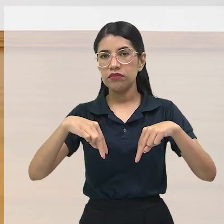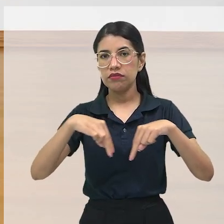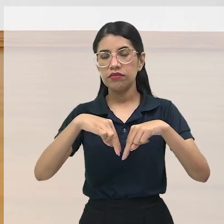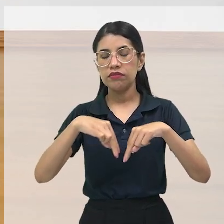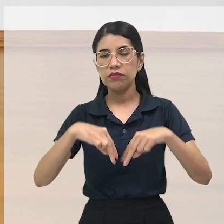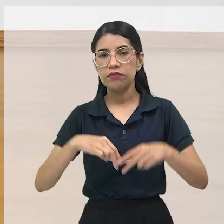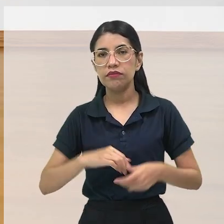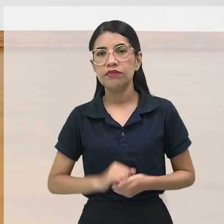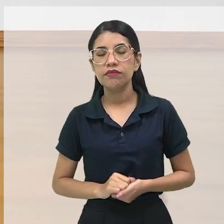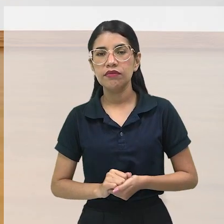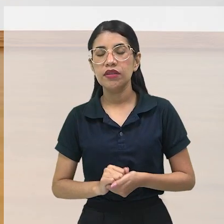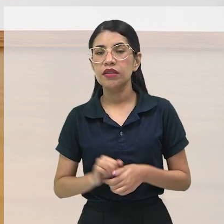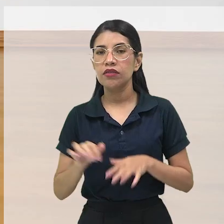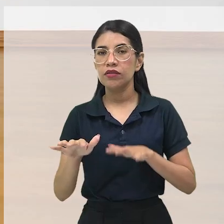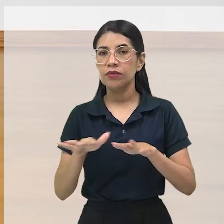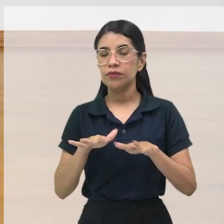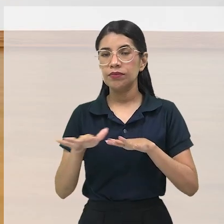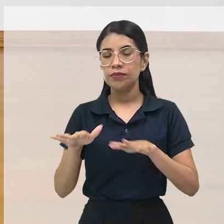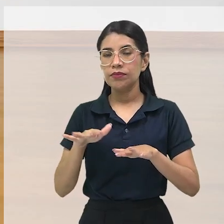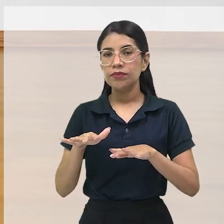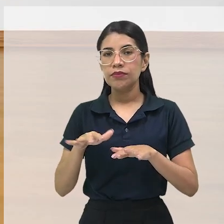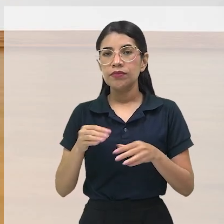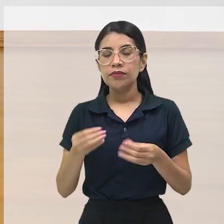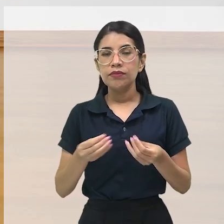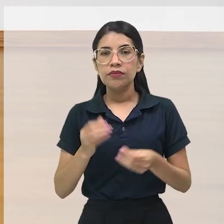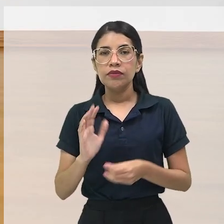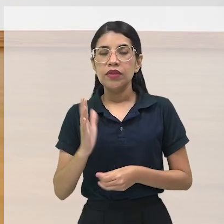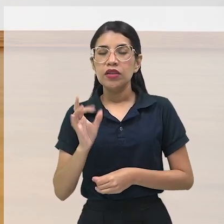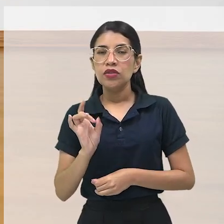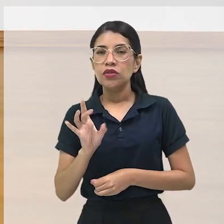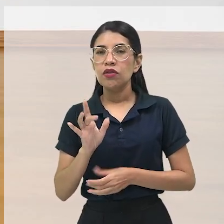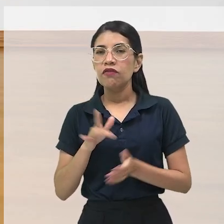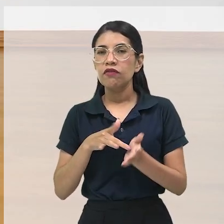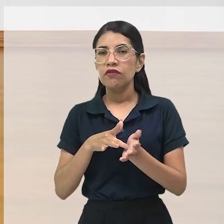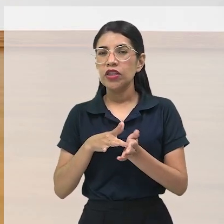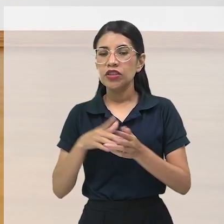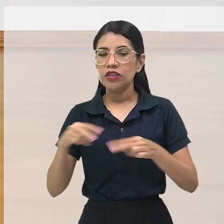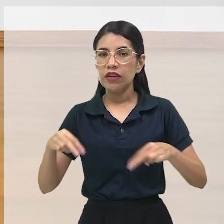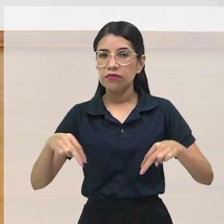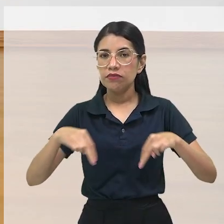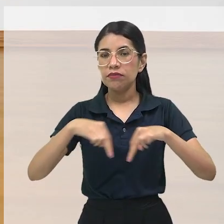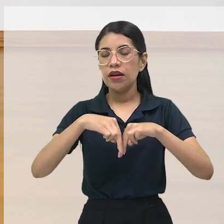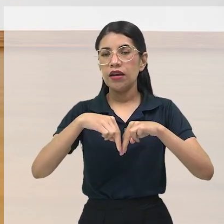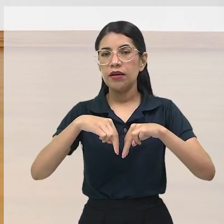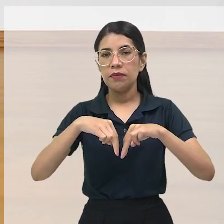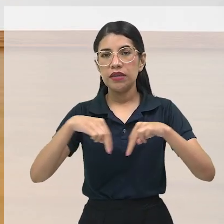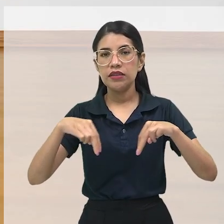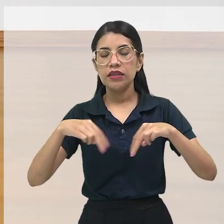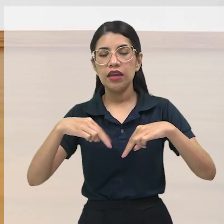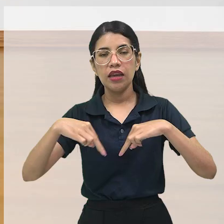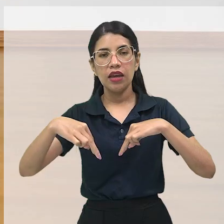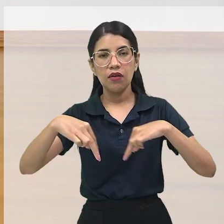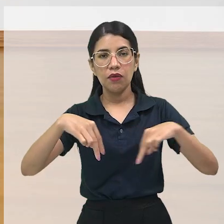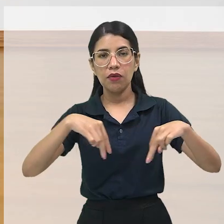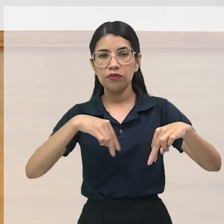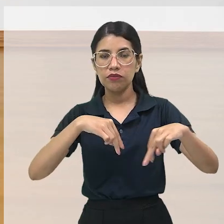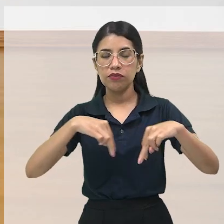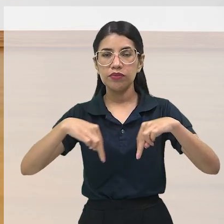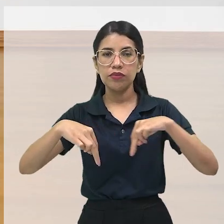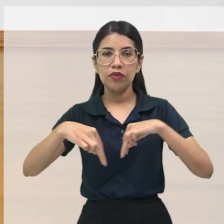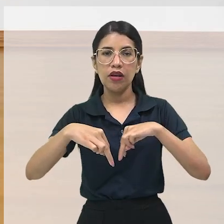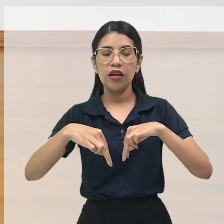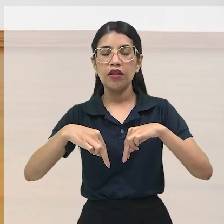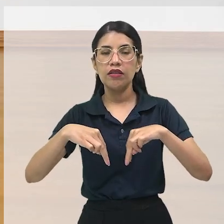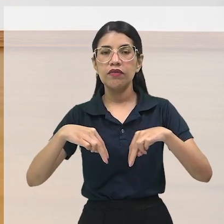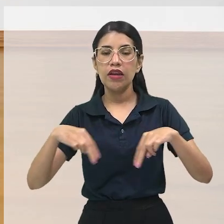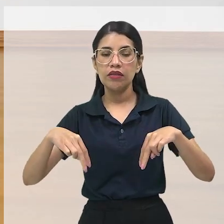corpos. Então, esse movimento, ela faz a menção, certo? E é uma dança de roda e cada vez, né, vão